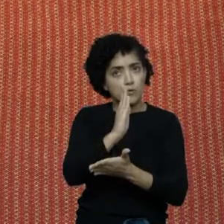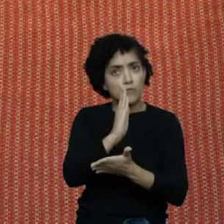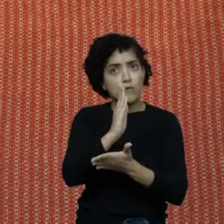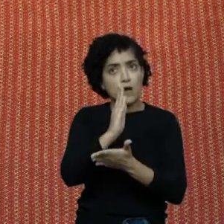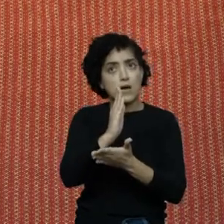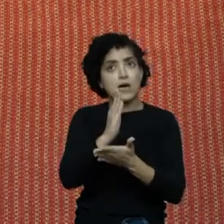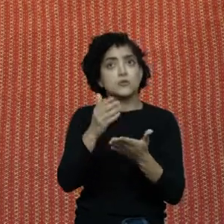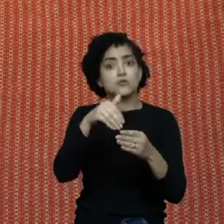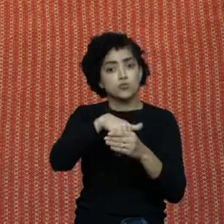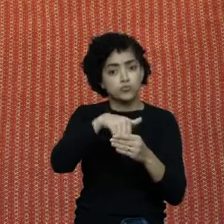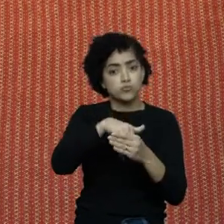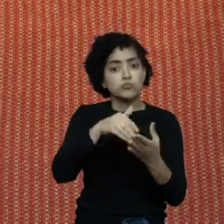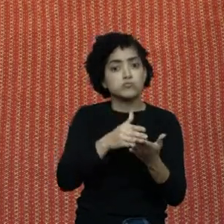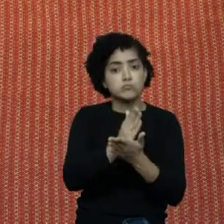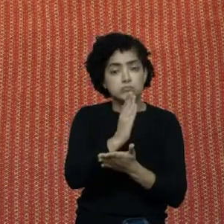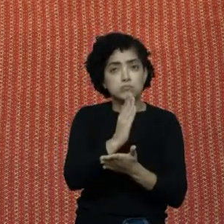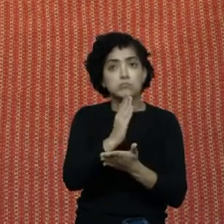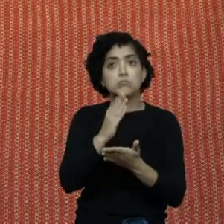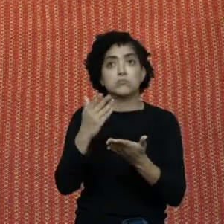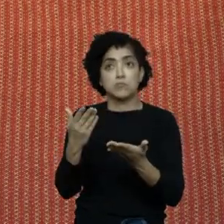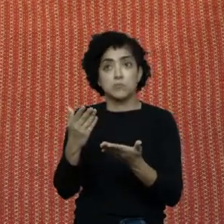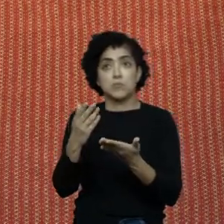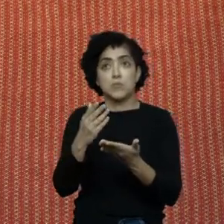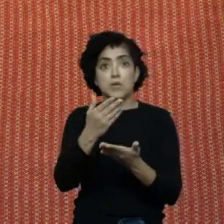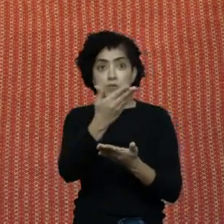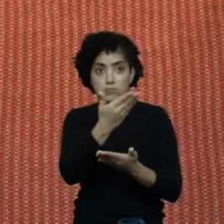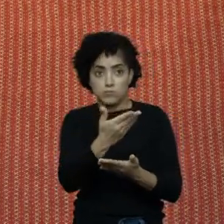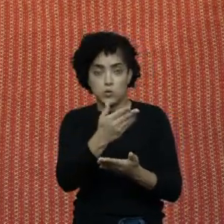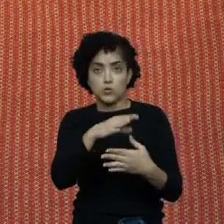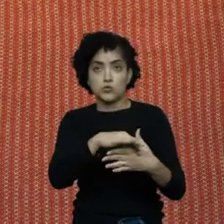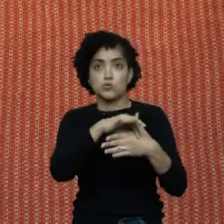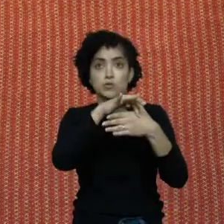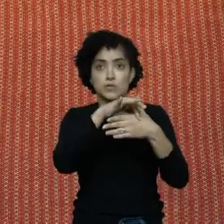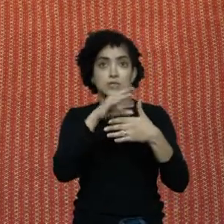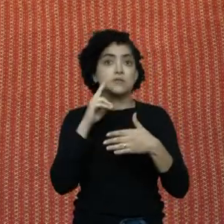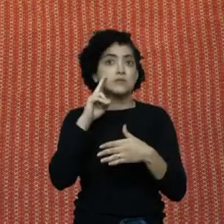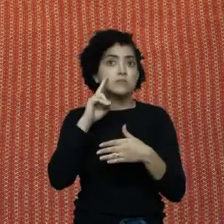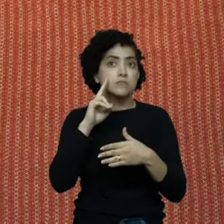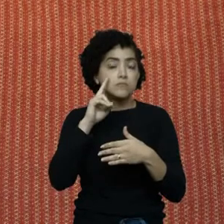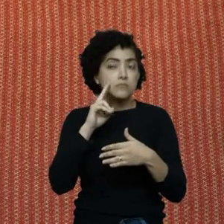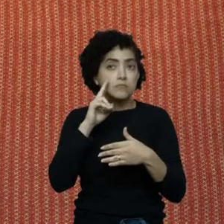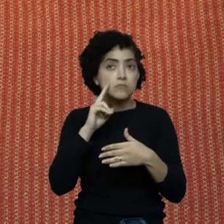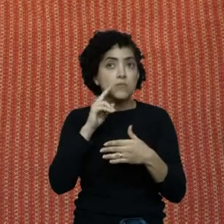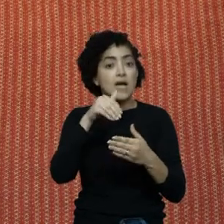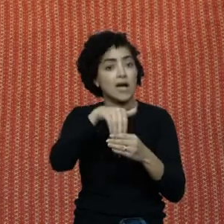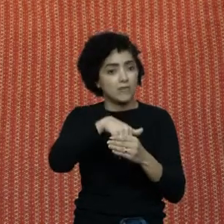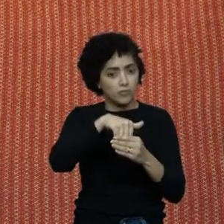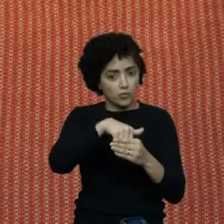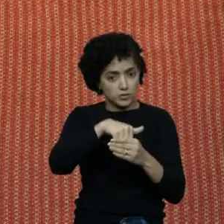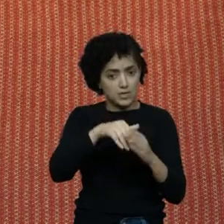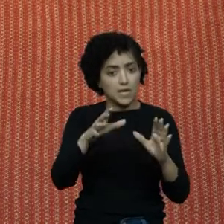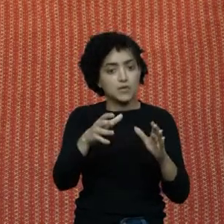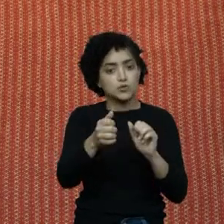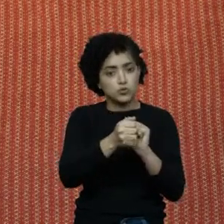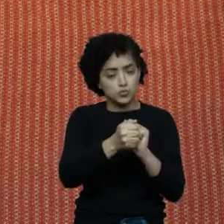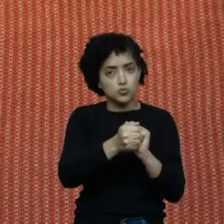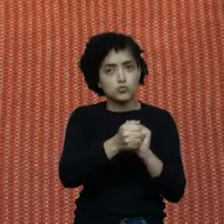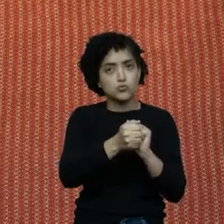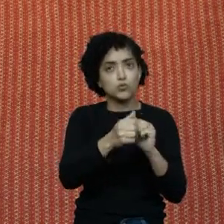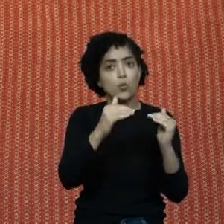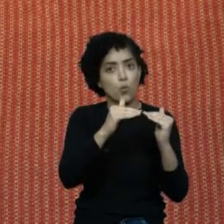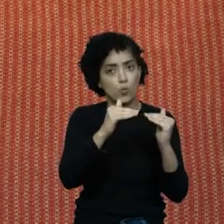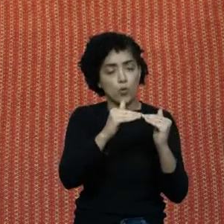colocado em votação e vai ser assim provado nosso lhe per capita de enganado já nós a temos o nosso acordo de votar a bancada junto metro com isso